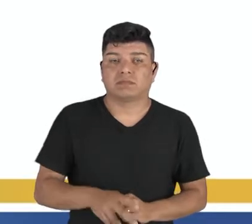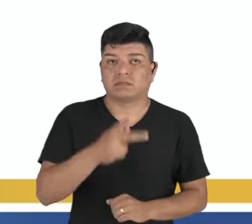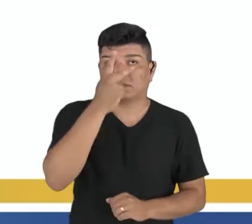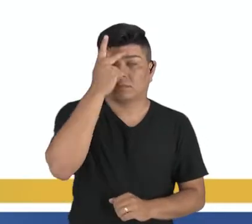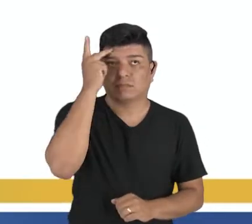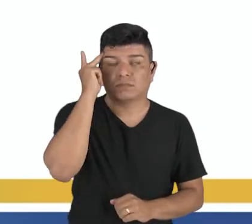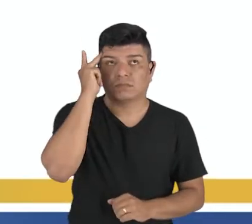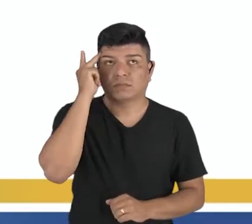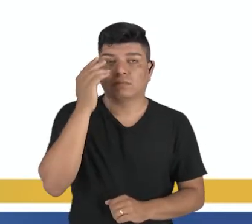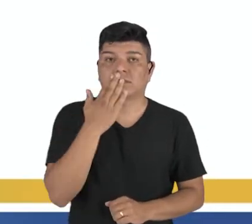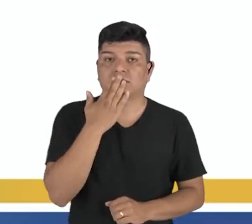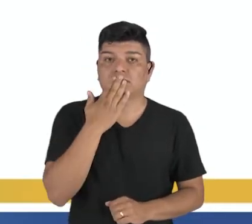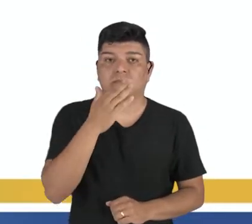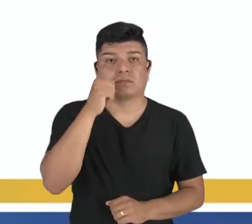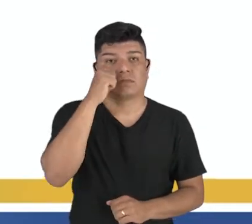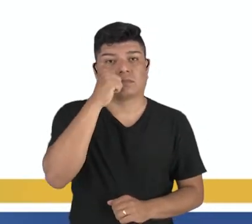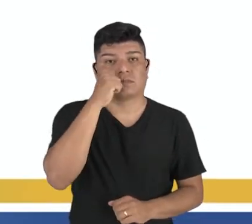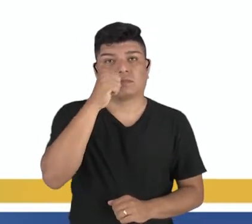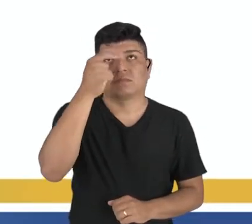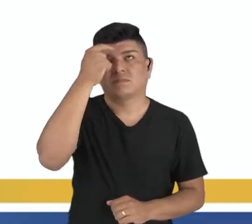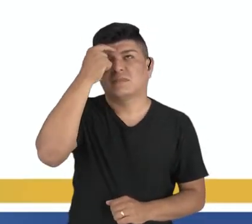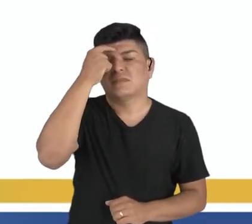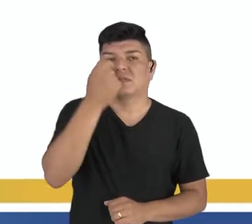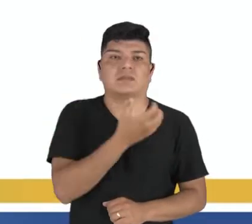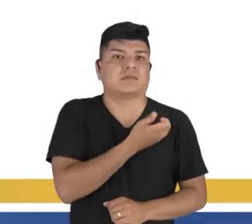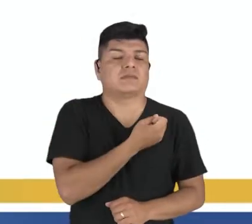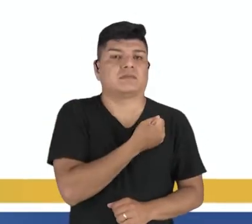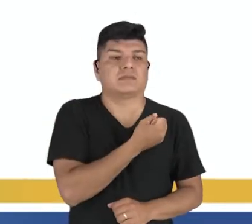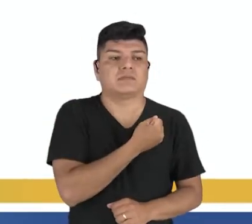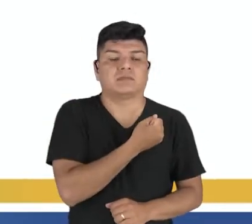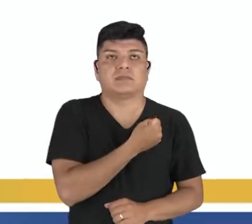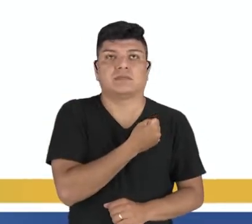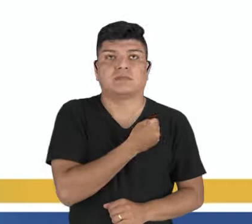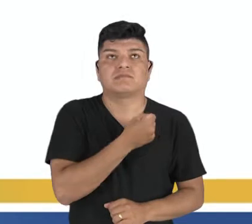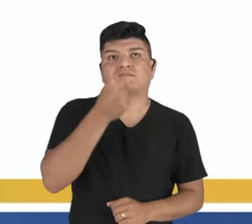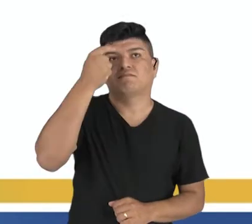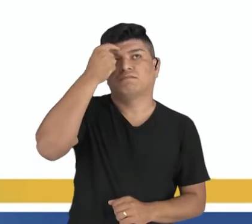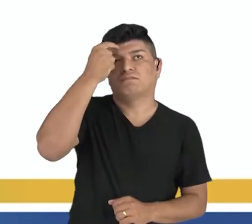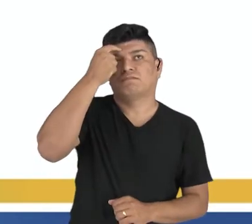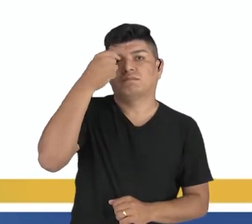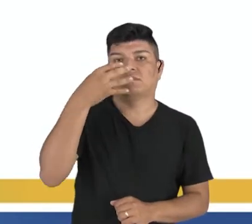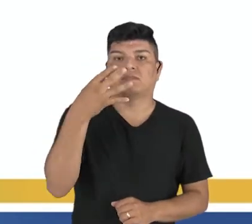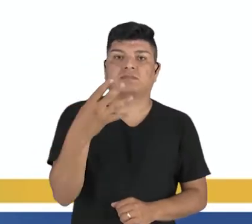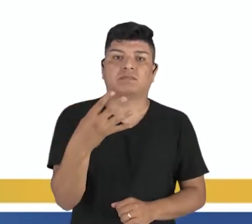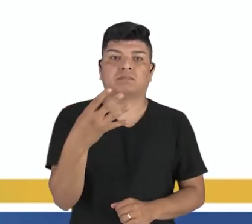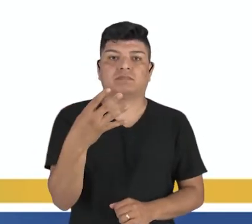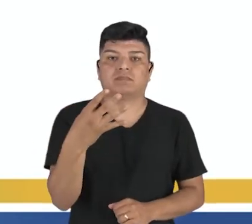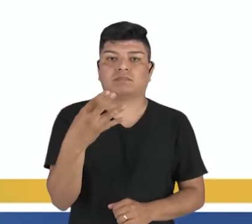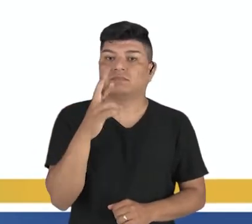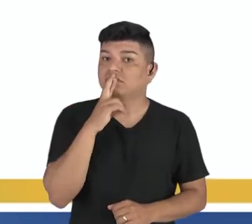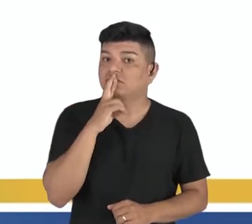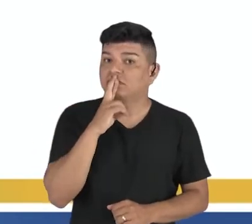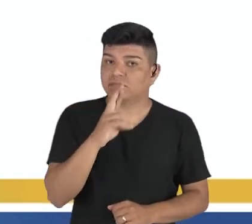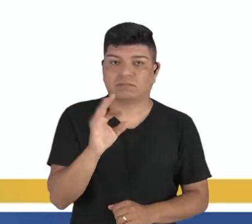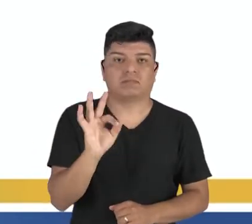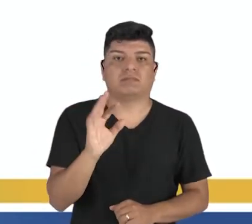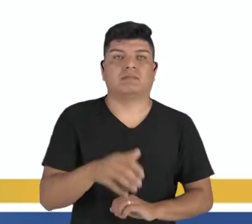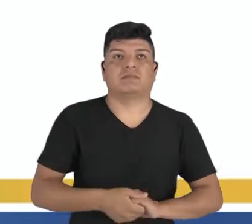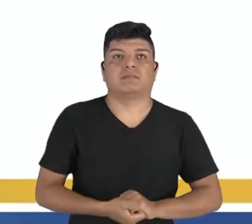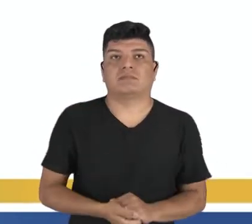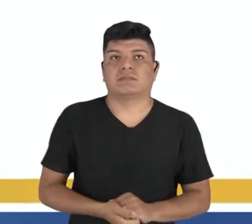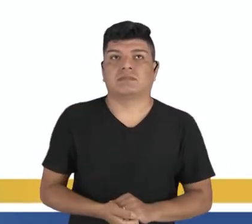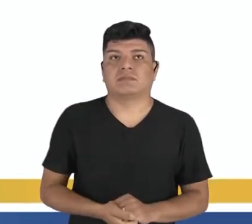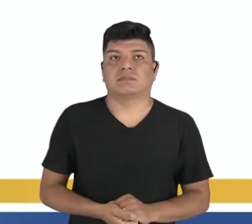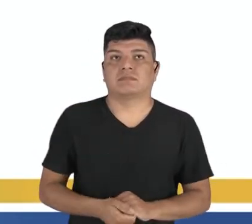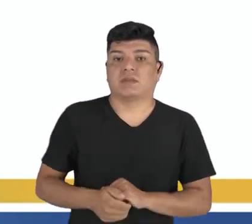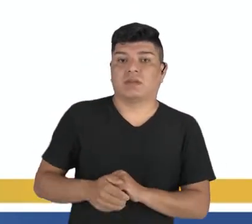rapaz pediu para a moça pensar em um número. Ela aí pensou no 4 sem responder a ele. E